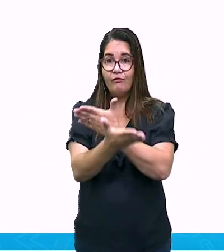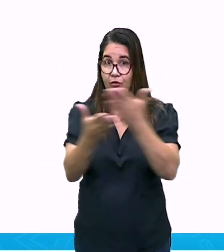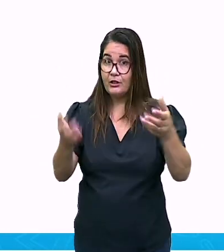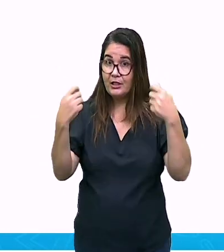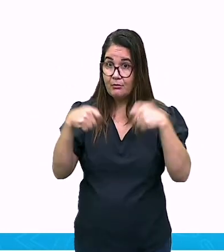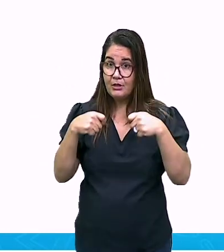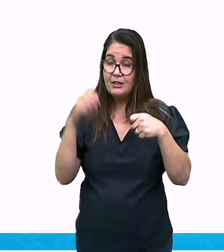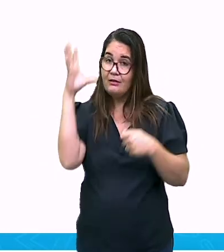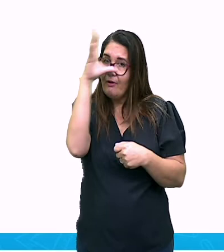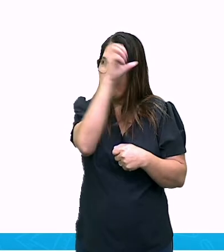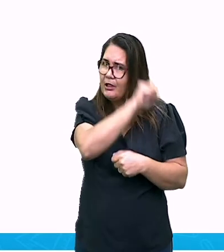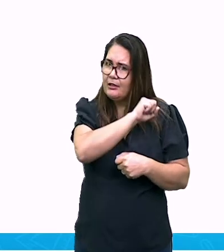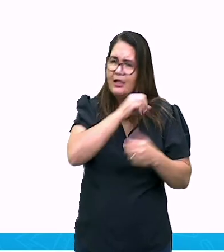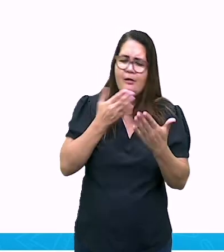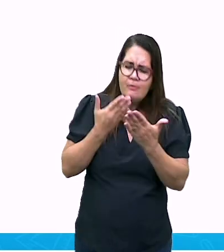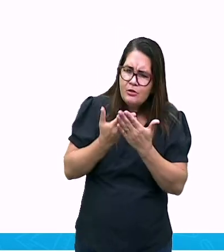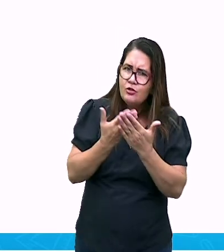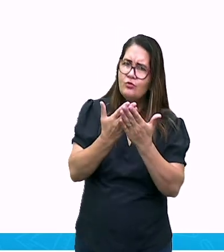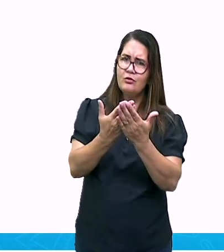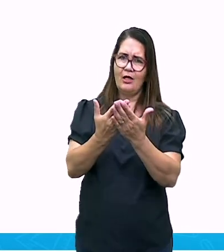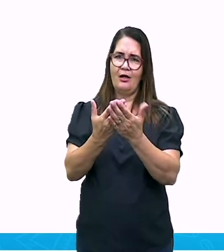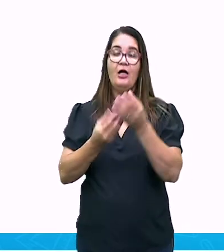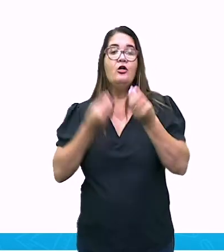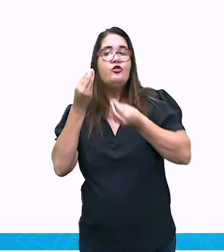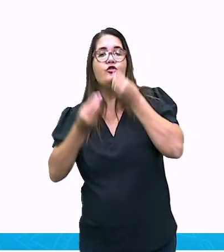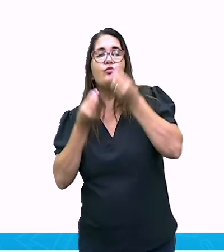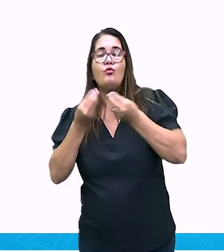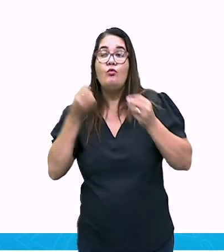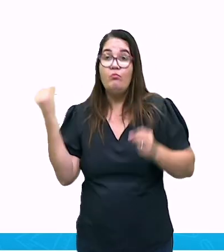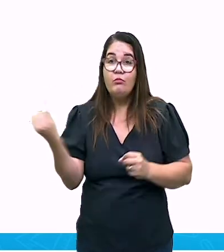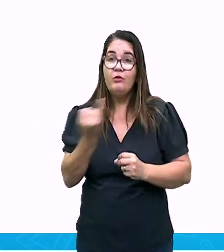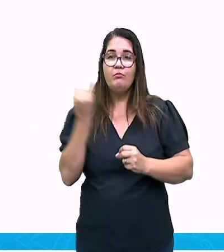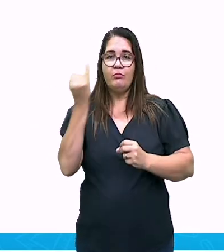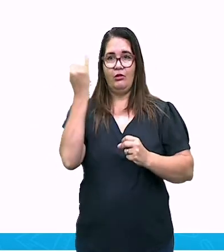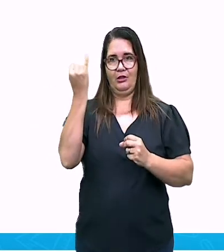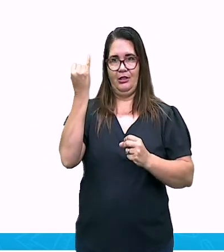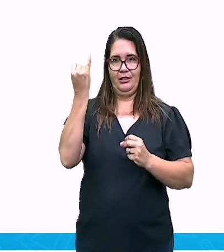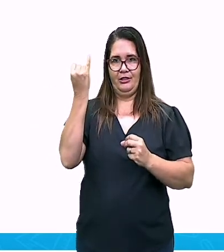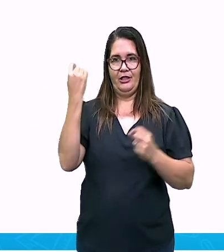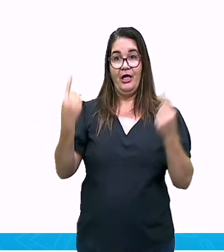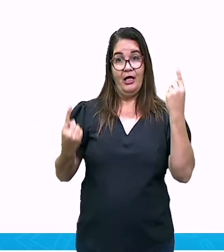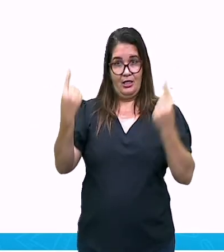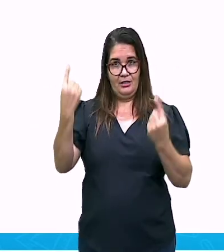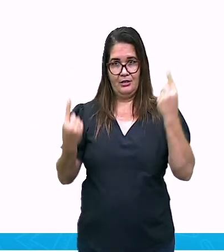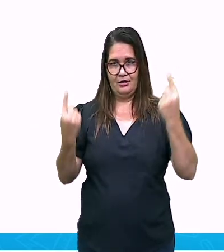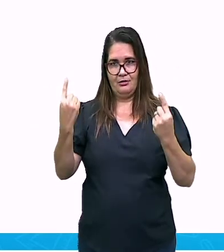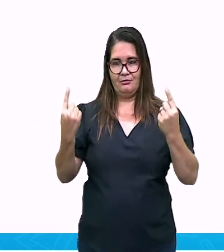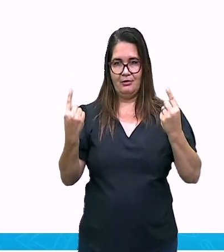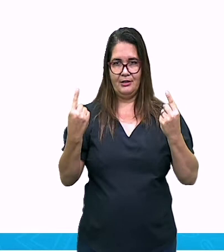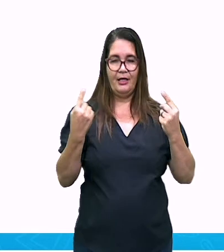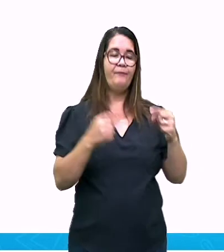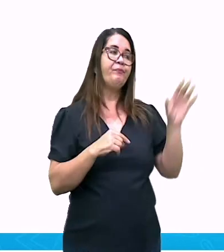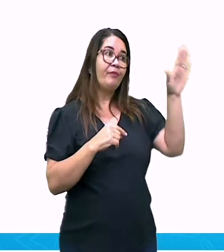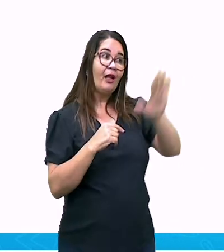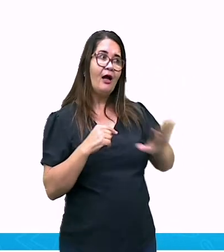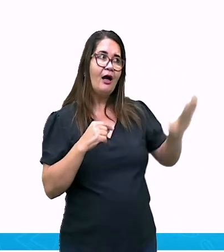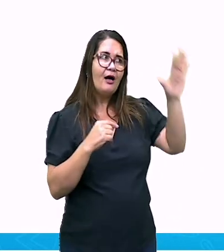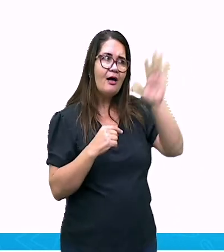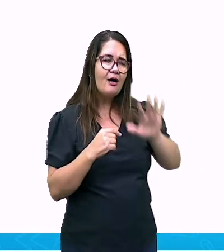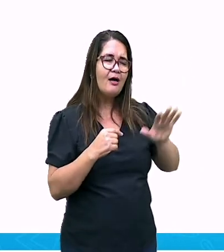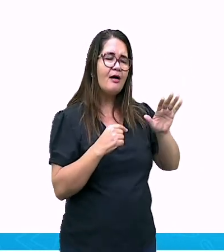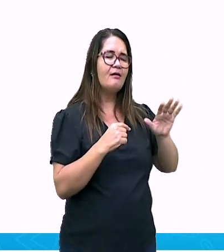falamos. Então, nós temos o espaço urbano, que é a área de elevado adensamento